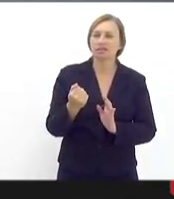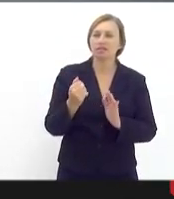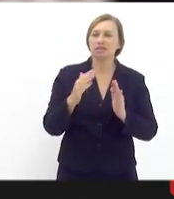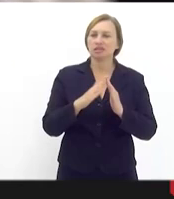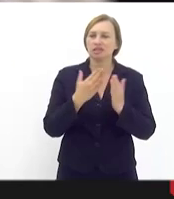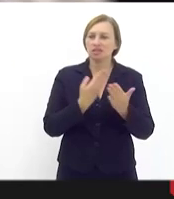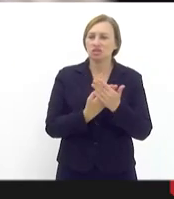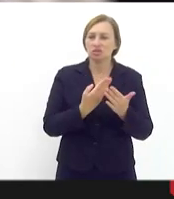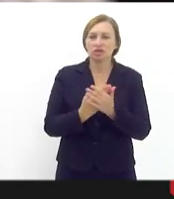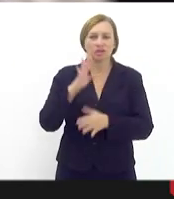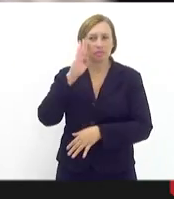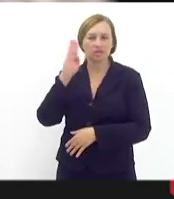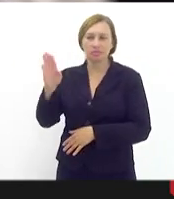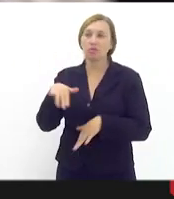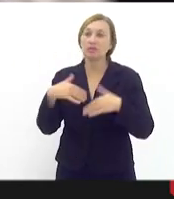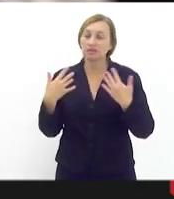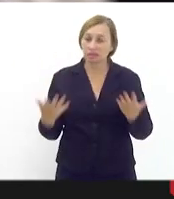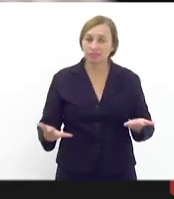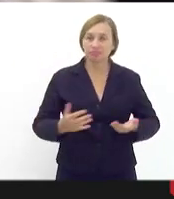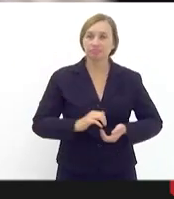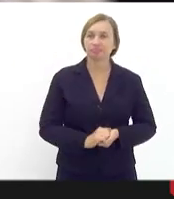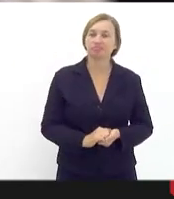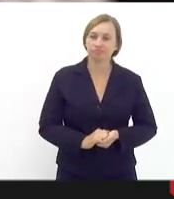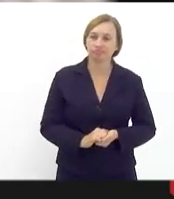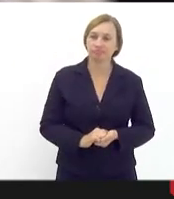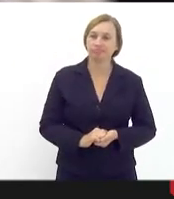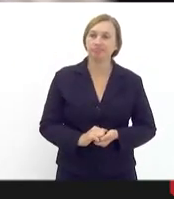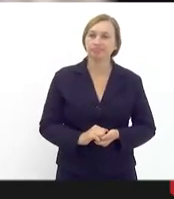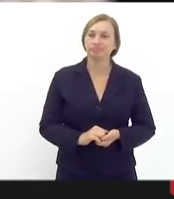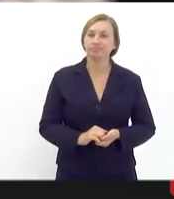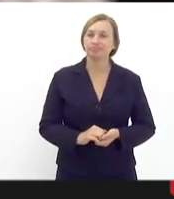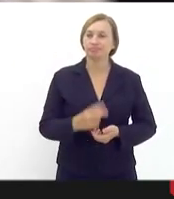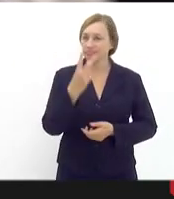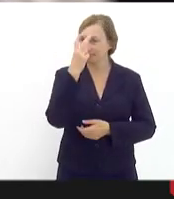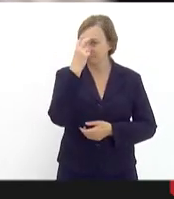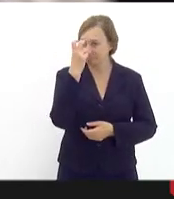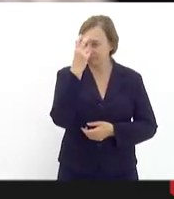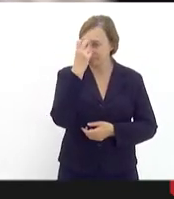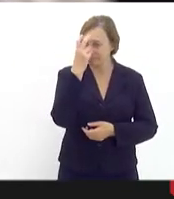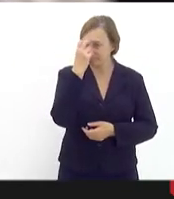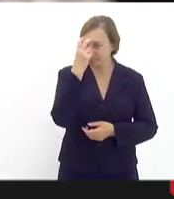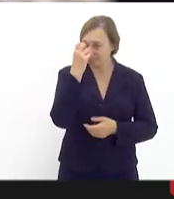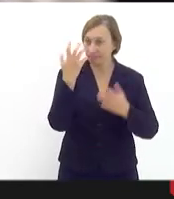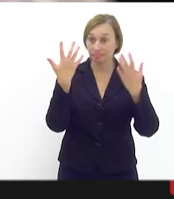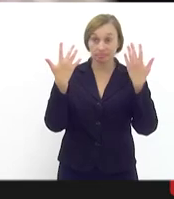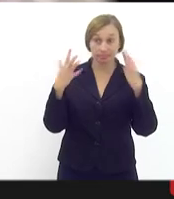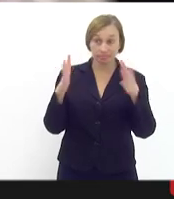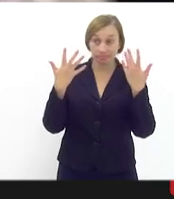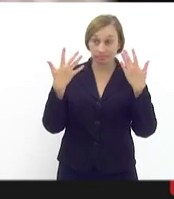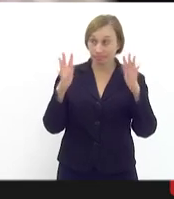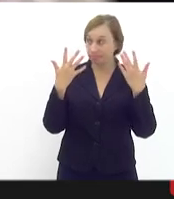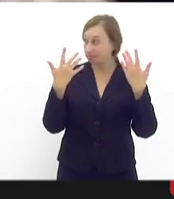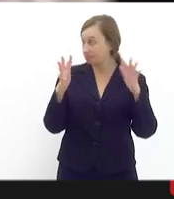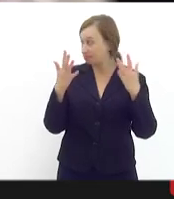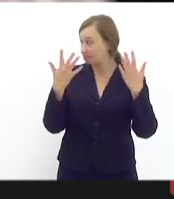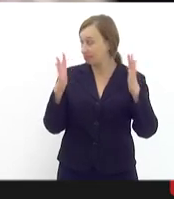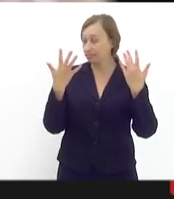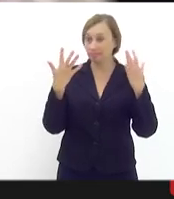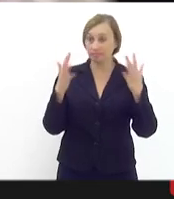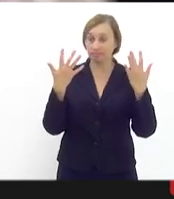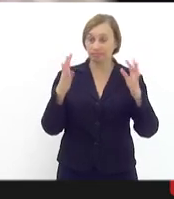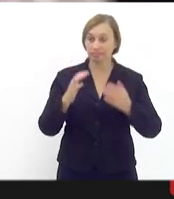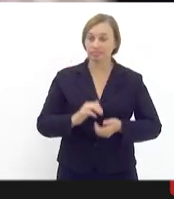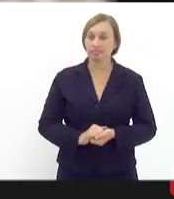é essencial. Então, Felipe, olha, parabéns. Você é realmente um exemplo. E como eu